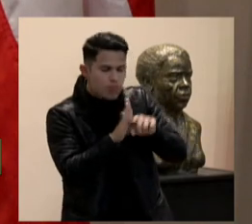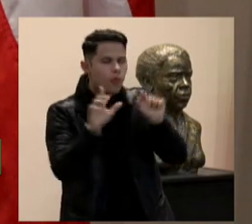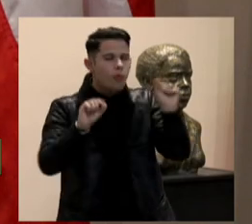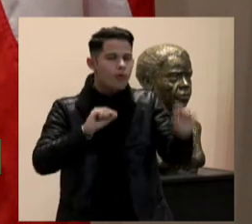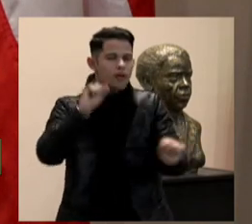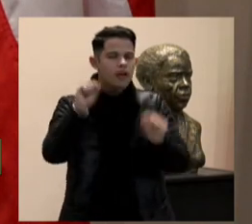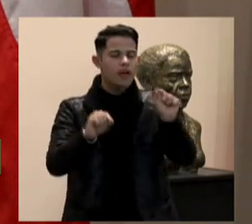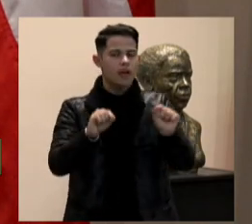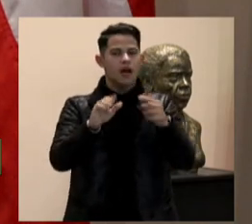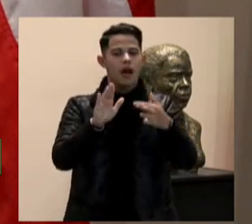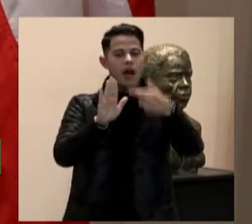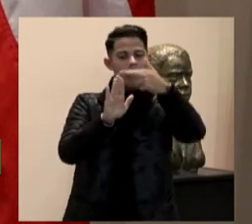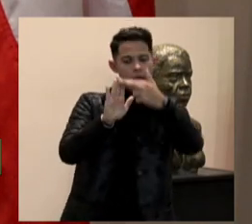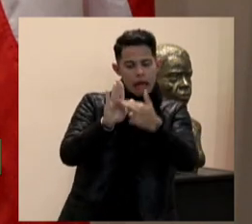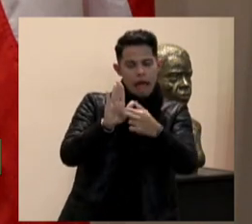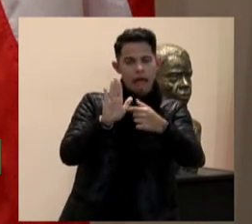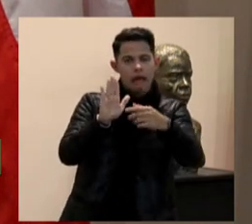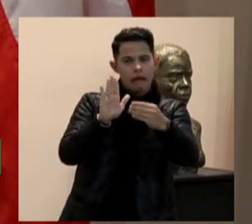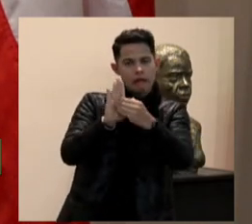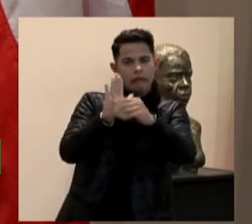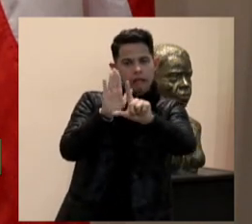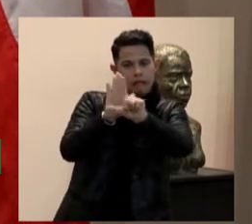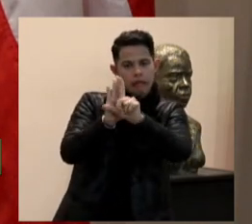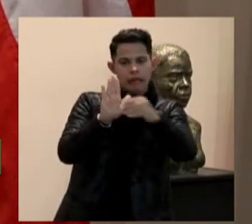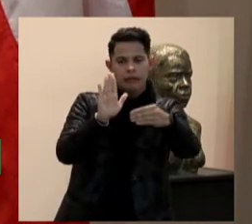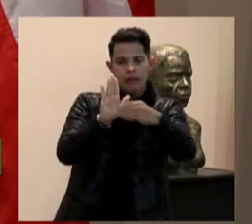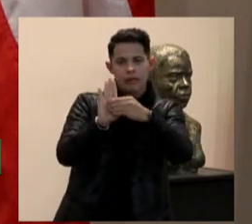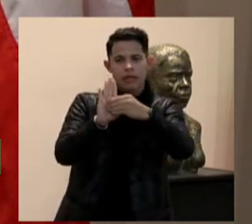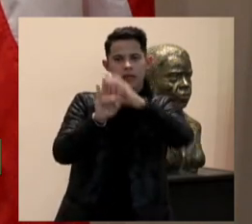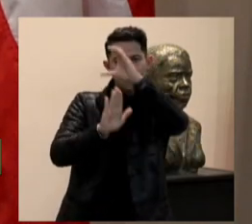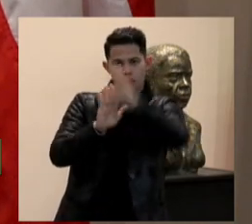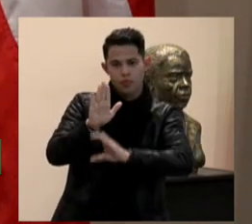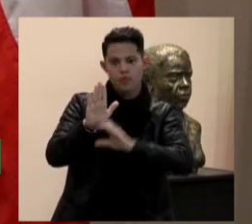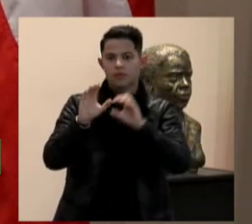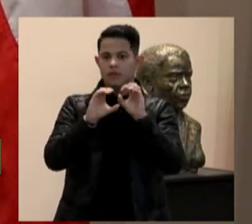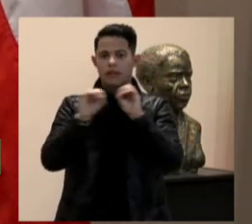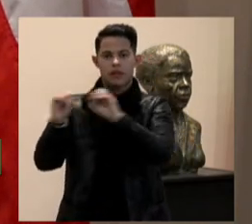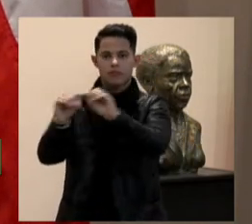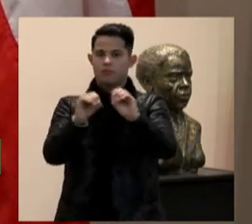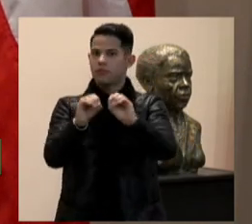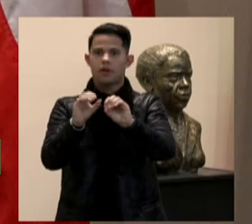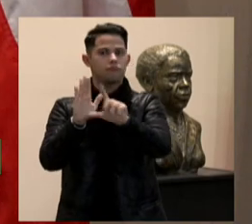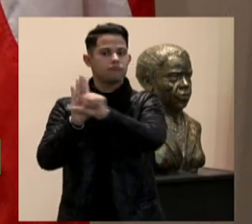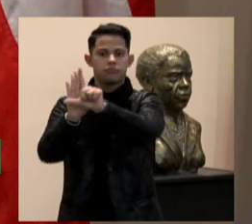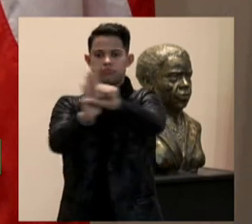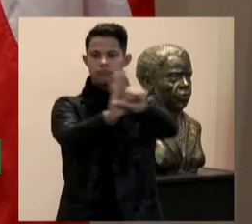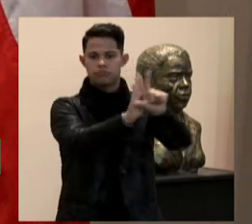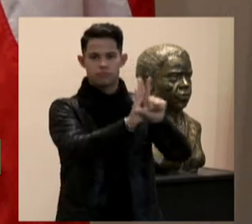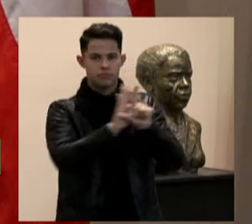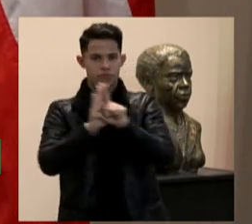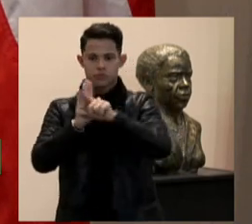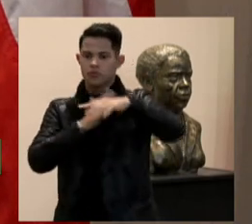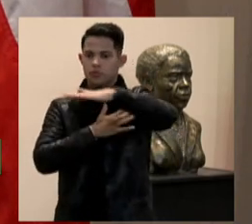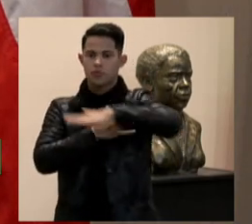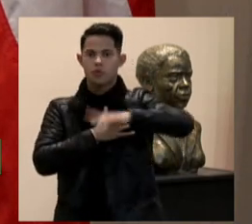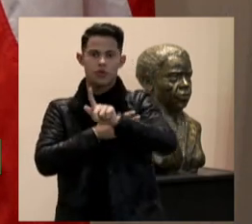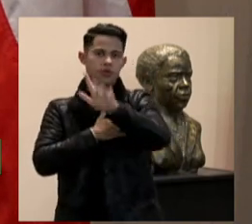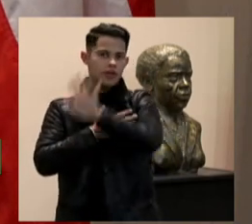as diretrizes curriculares da educação, e aí todas as diretrizes curriculares da educação básica e tudo